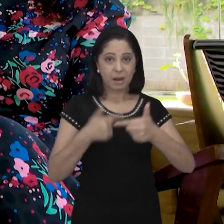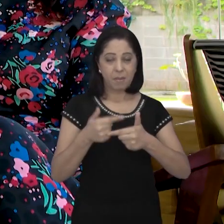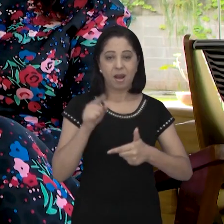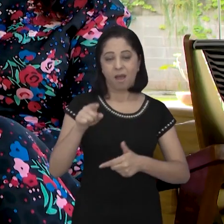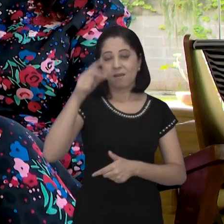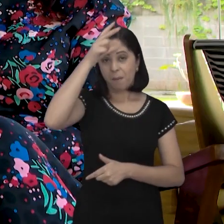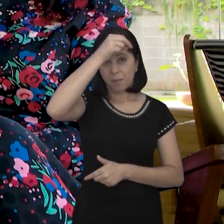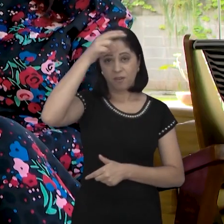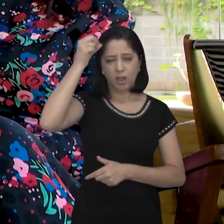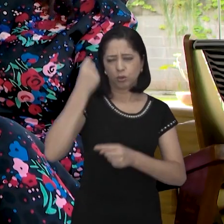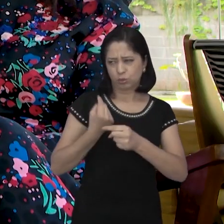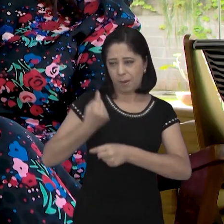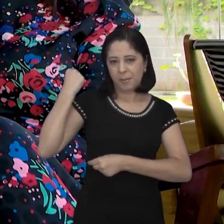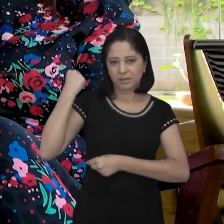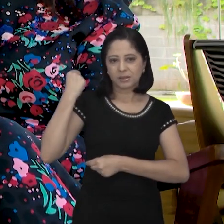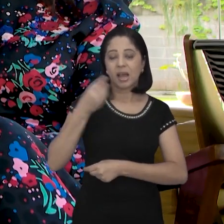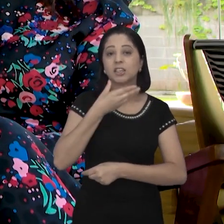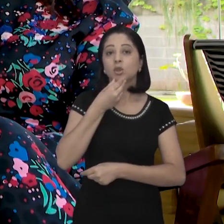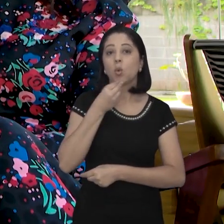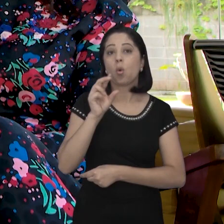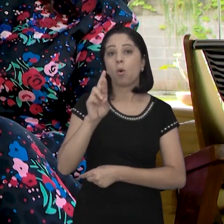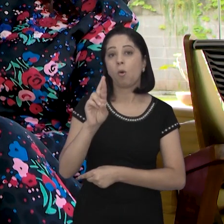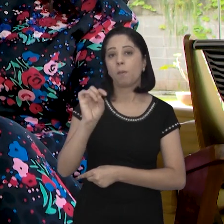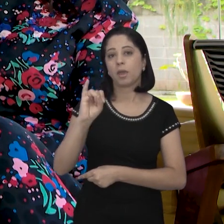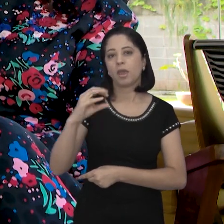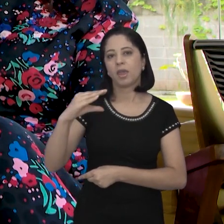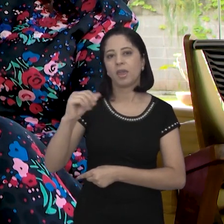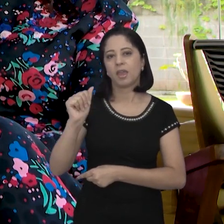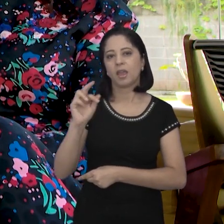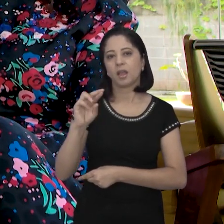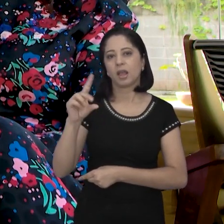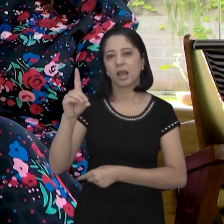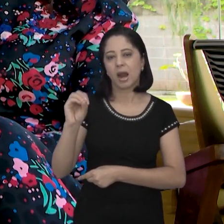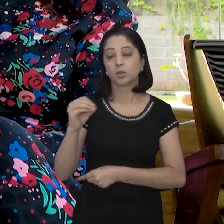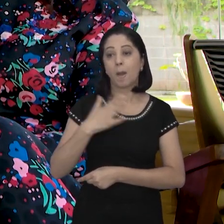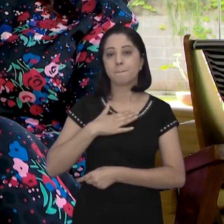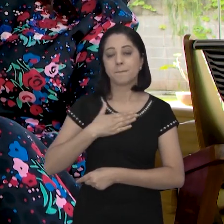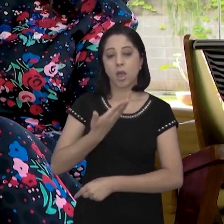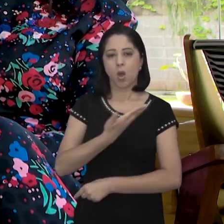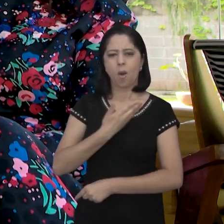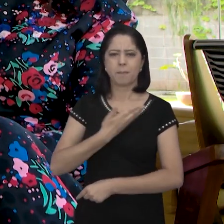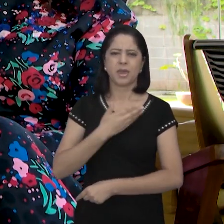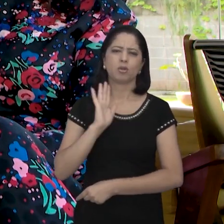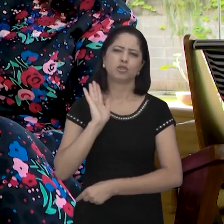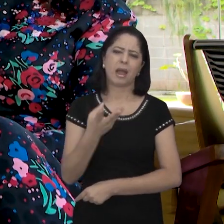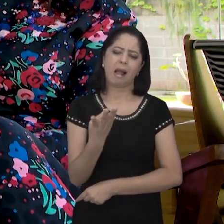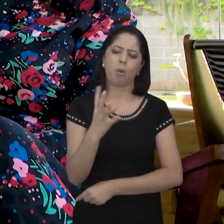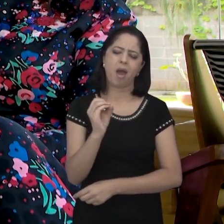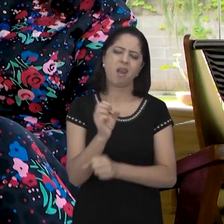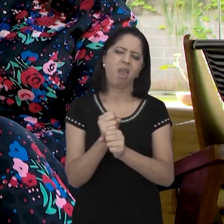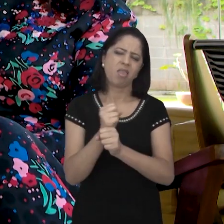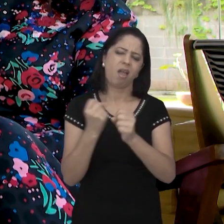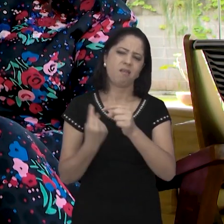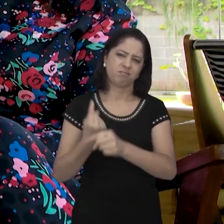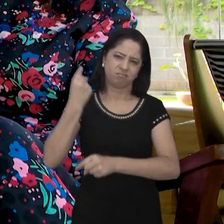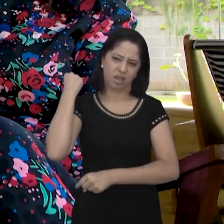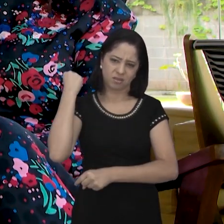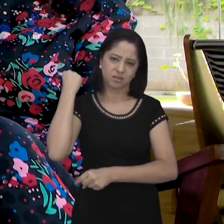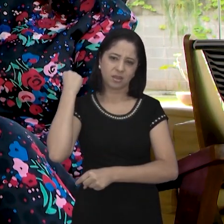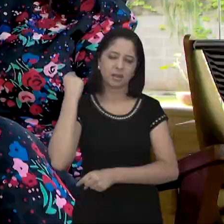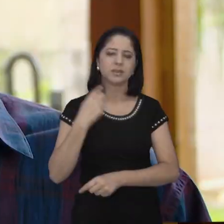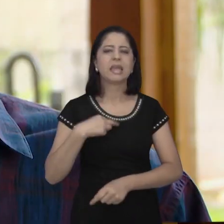Eu trabalhava na prefeitura e o Ricardo Veiga era meu colega, mas isso há mais de 40 anos